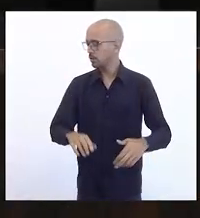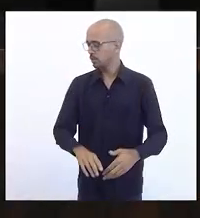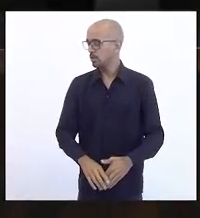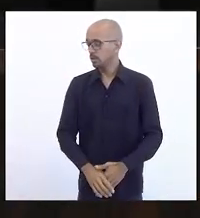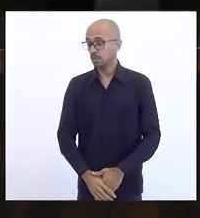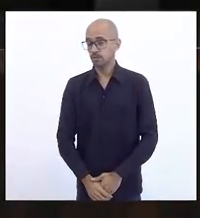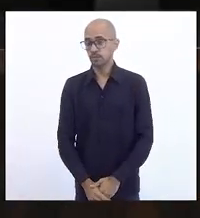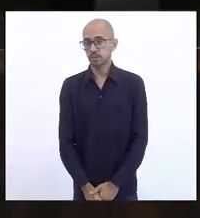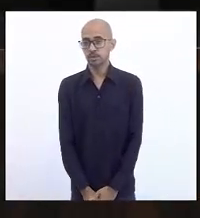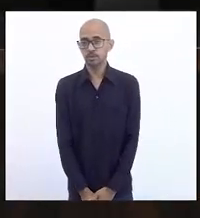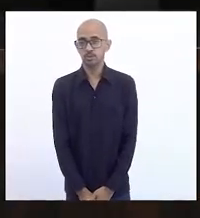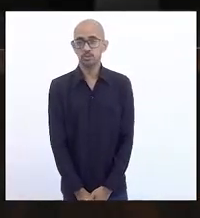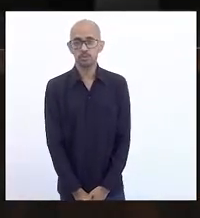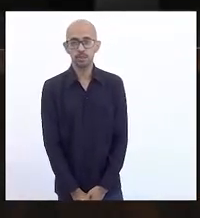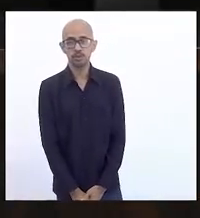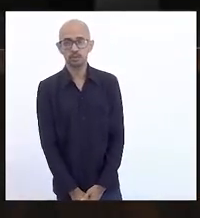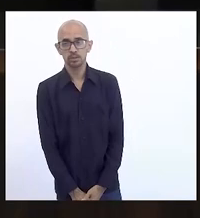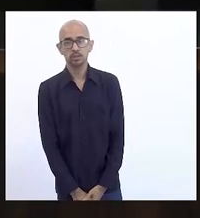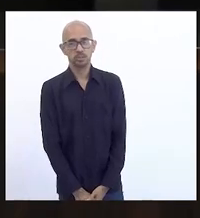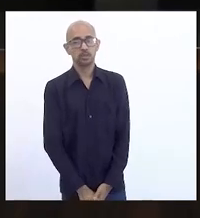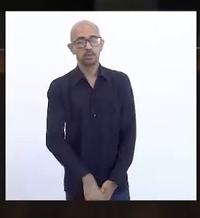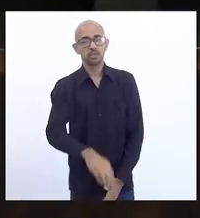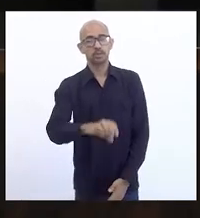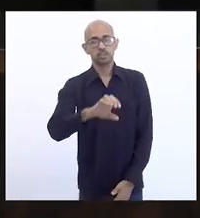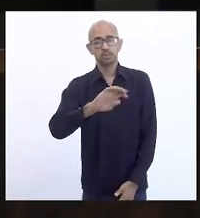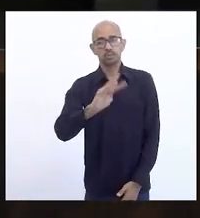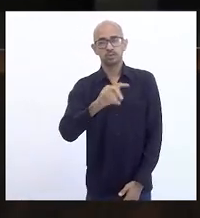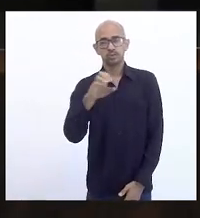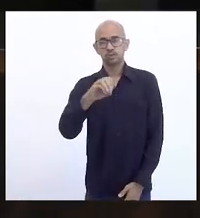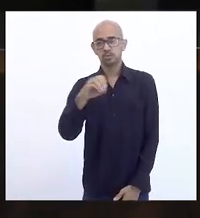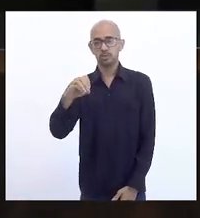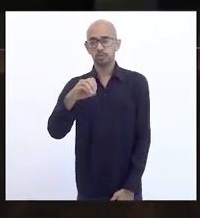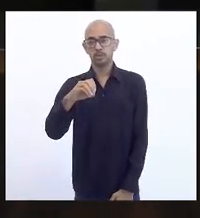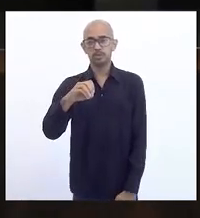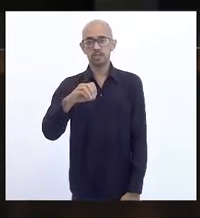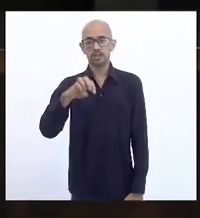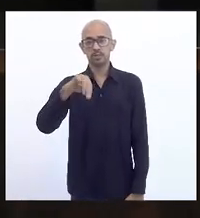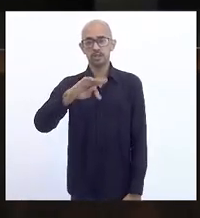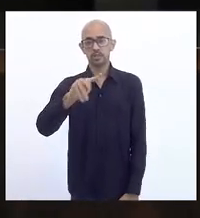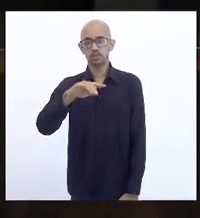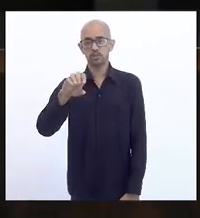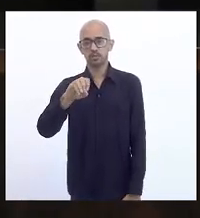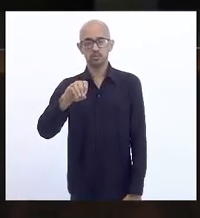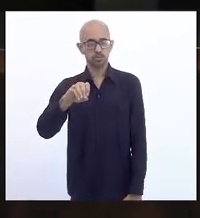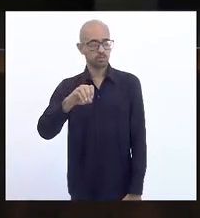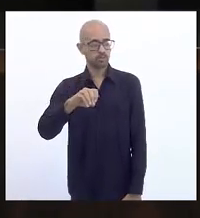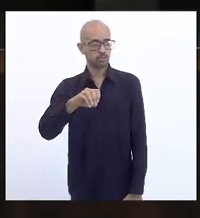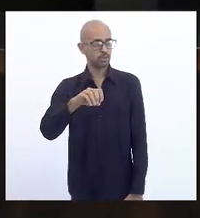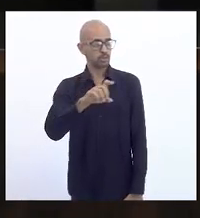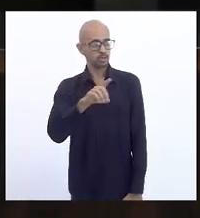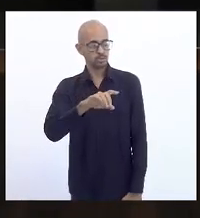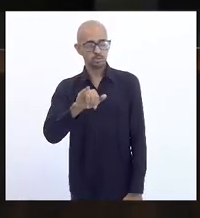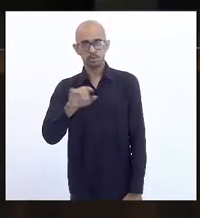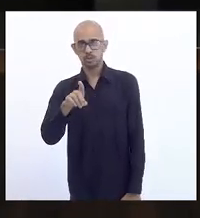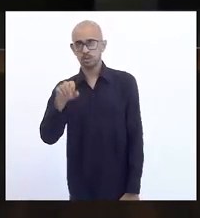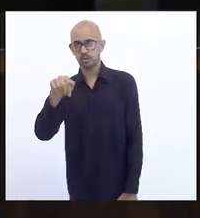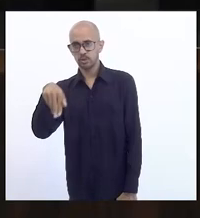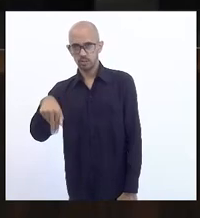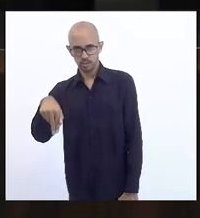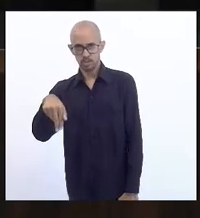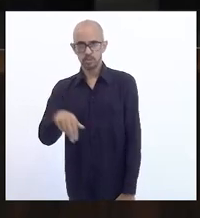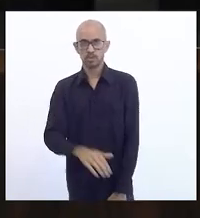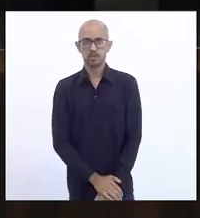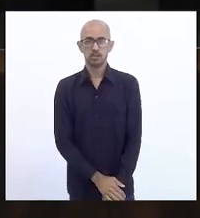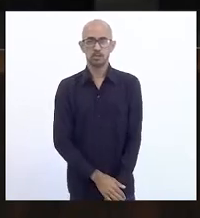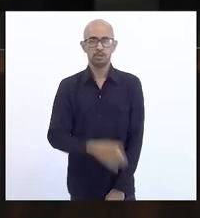Deputado Chico Machado. Deputado Chico Machado. Deputada Zeidan. Deputada